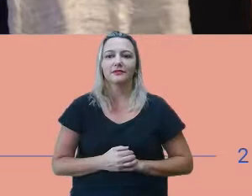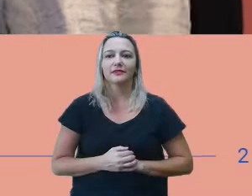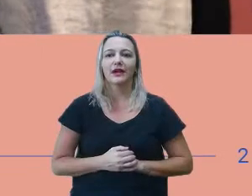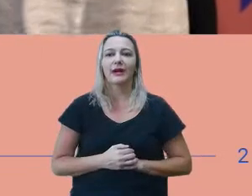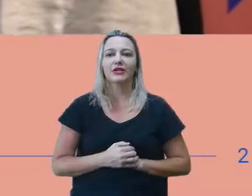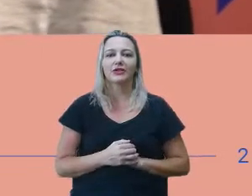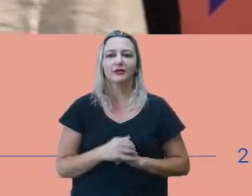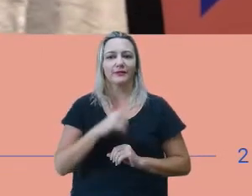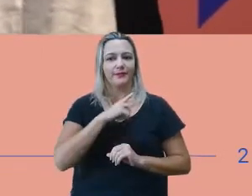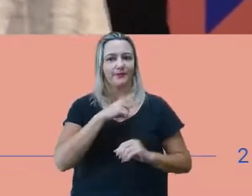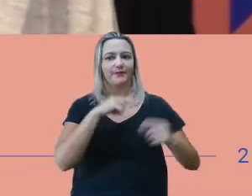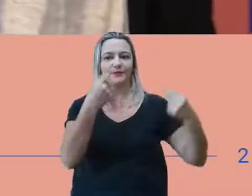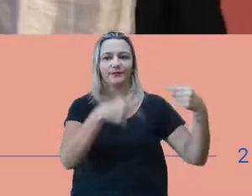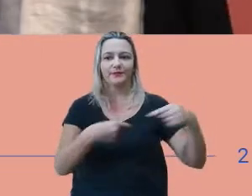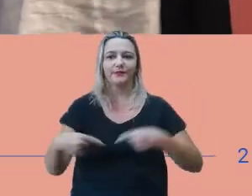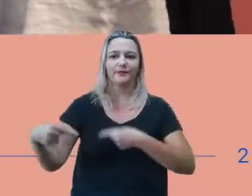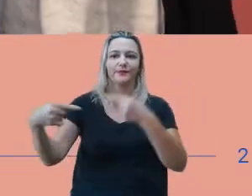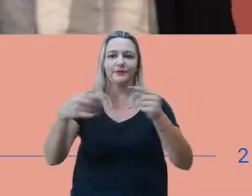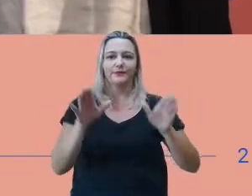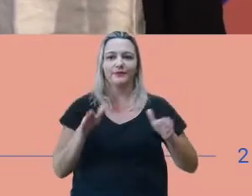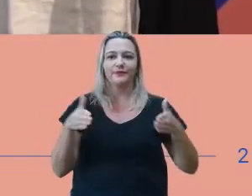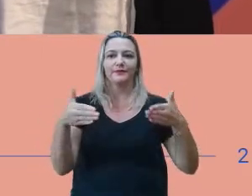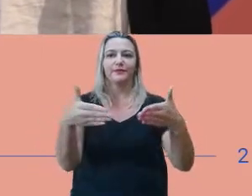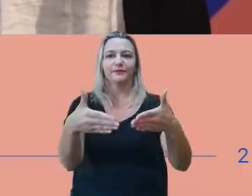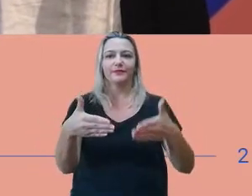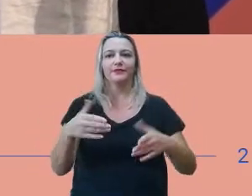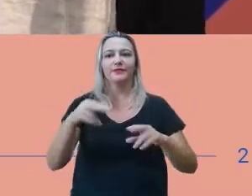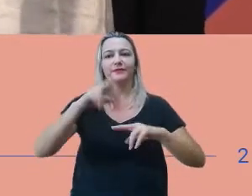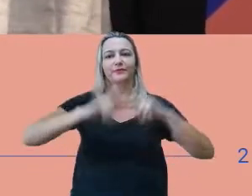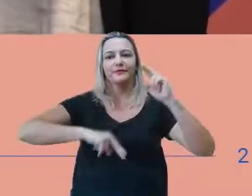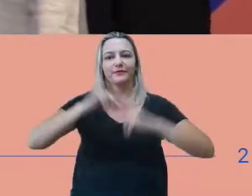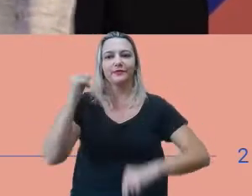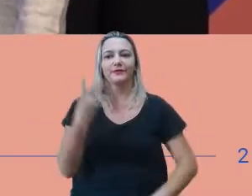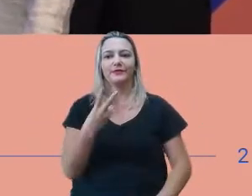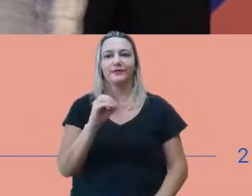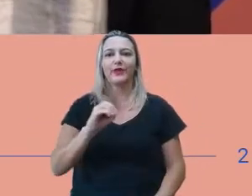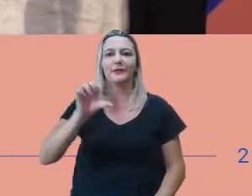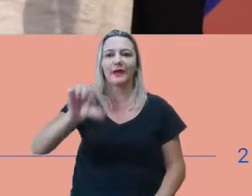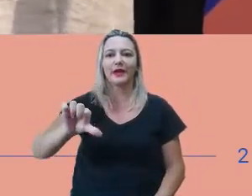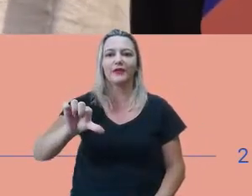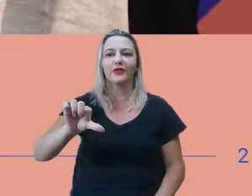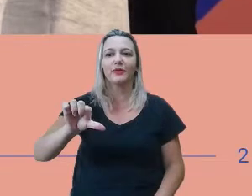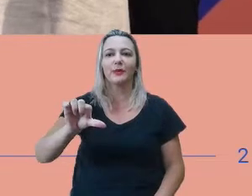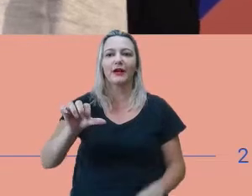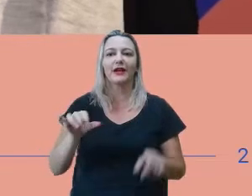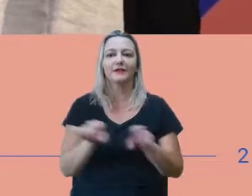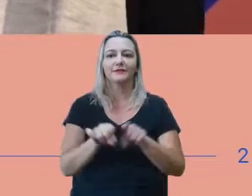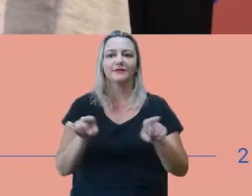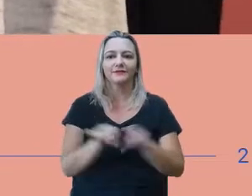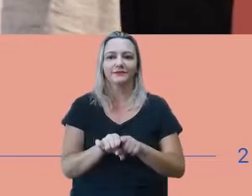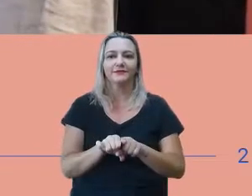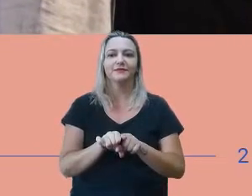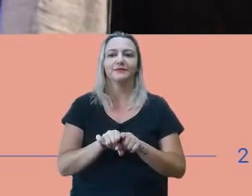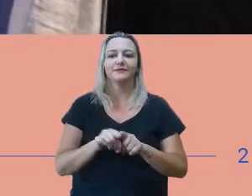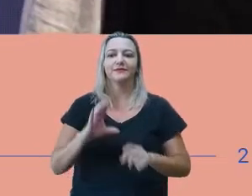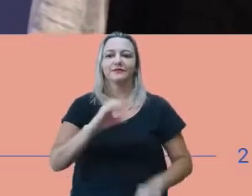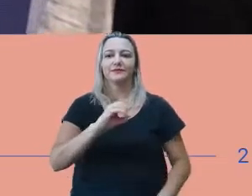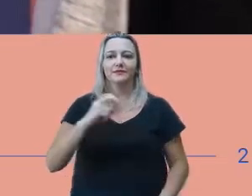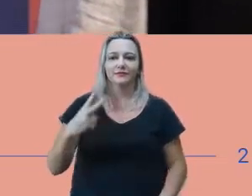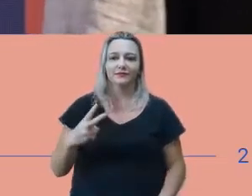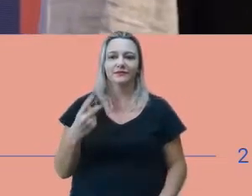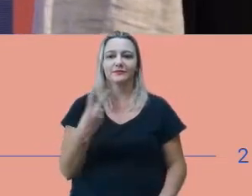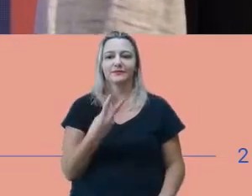Words Economy foram que foi em junho de 2019 em dezembro de 2019 na Copa 25 então